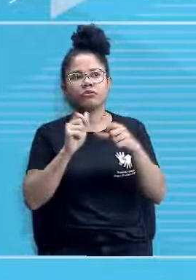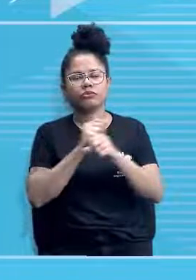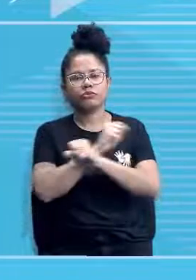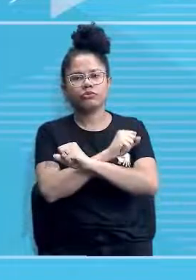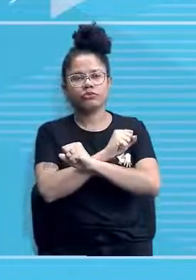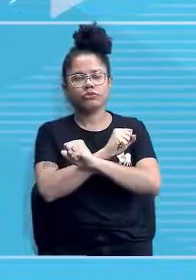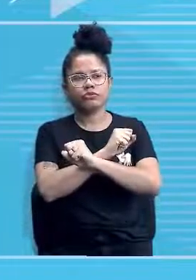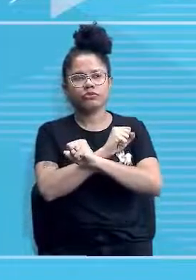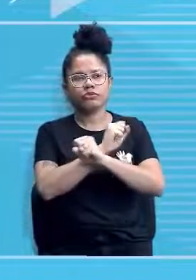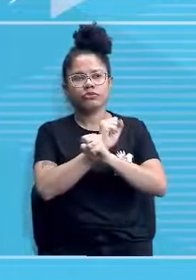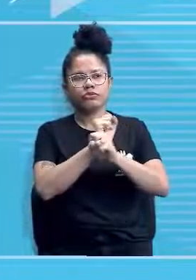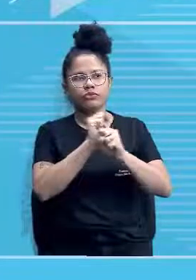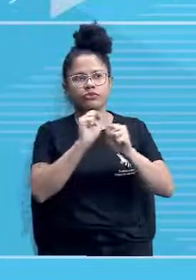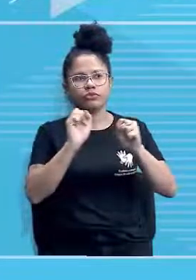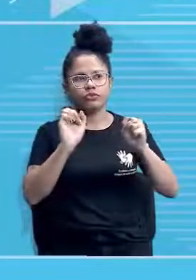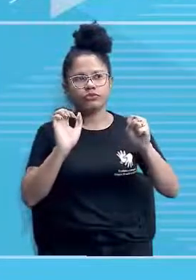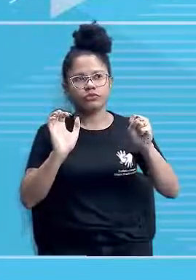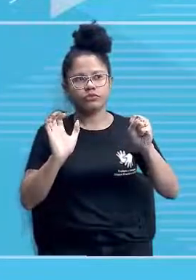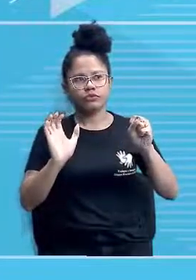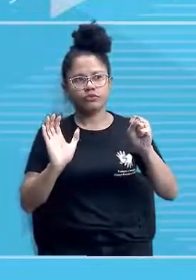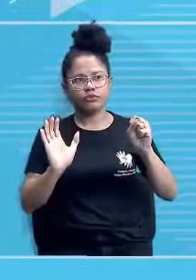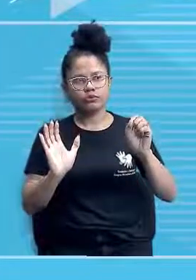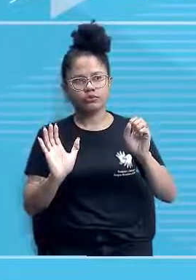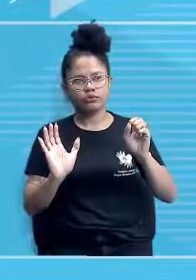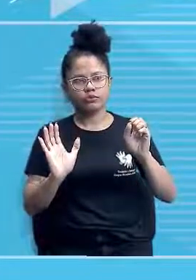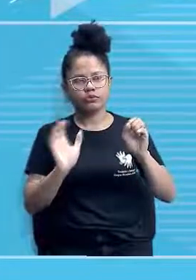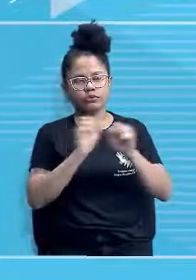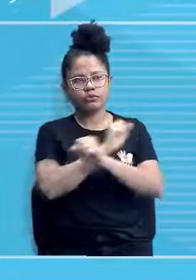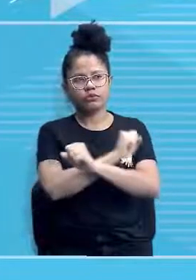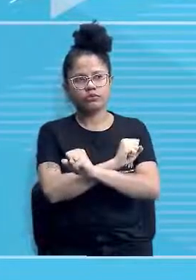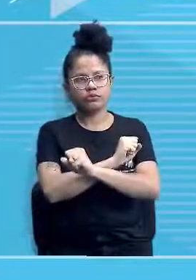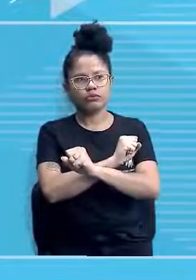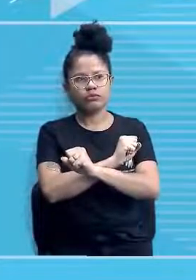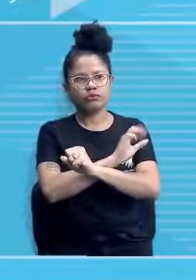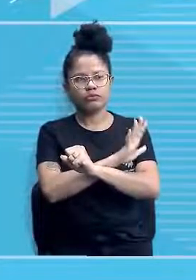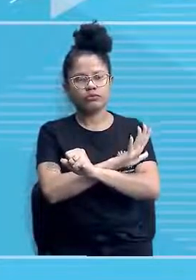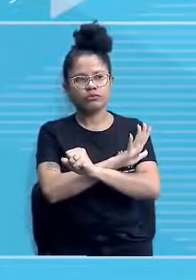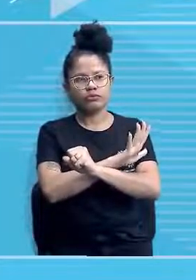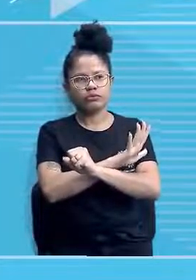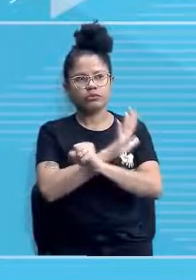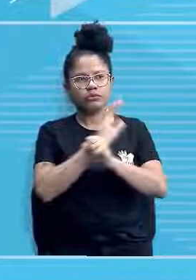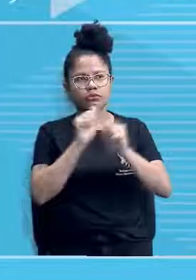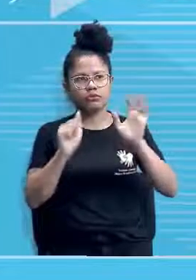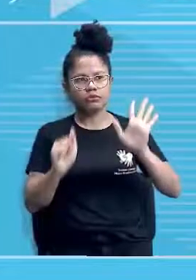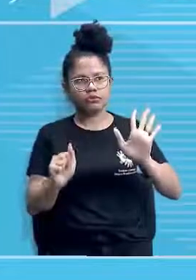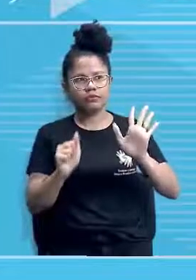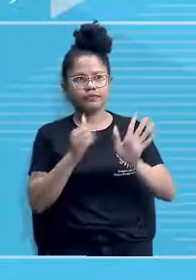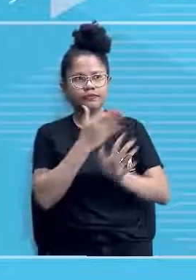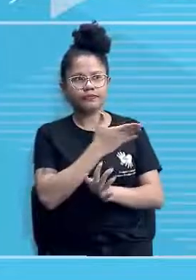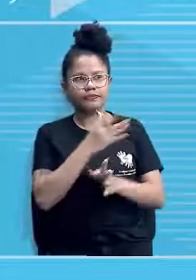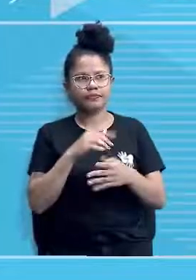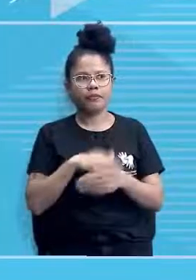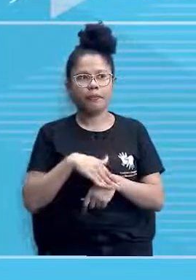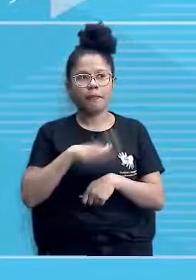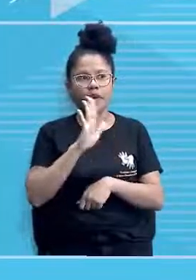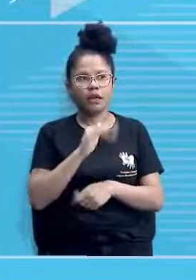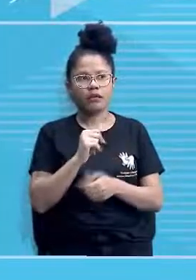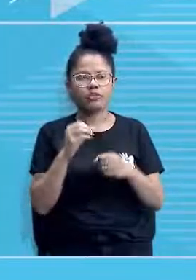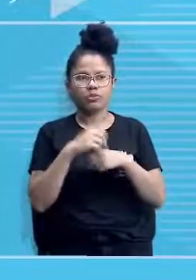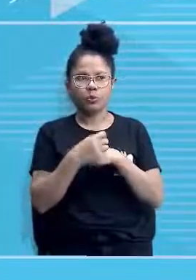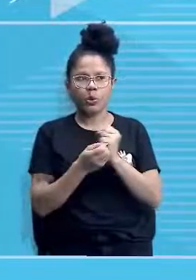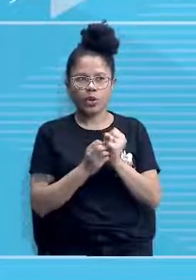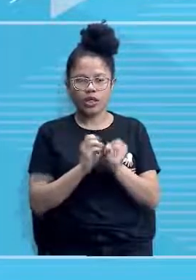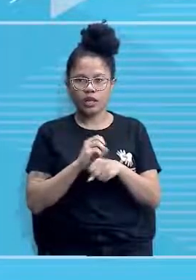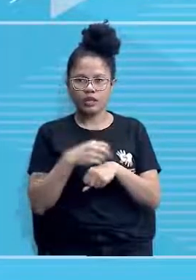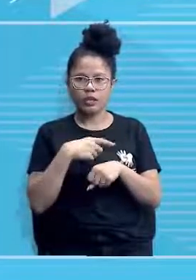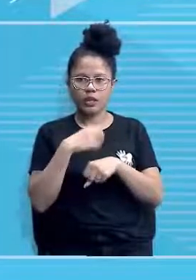ebulição segundo quanto maior for a massa molecular Vamos colocar um exemplo de cada um Tá quanto maior for a massa